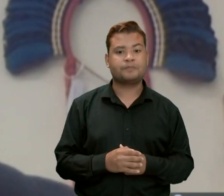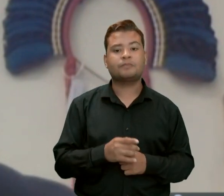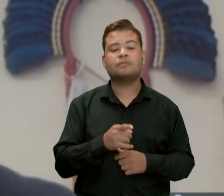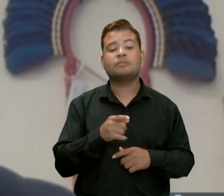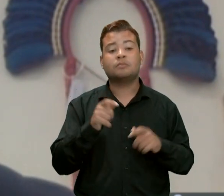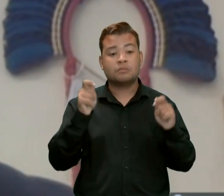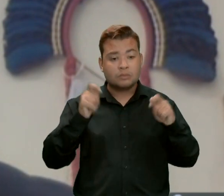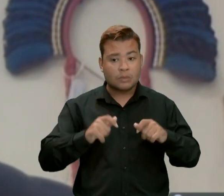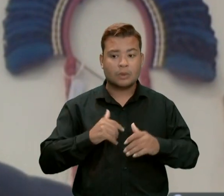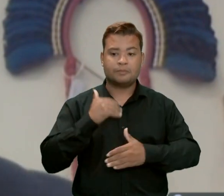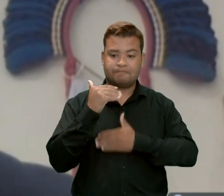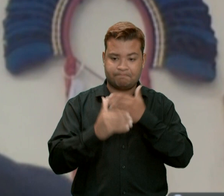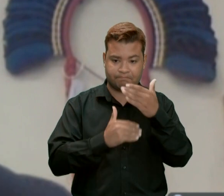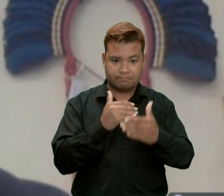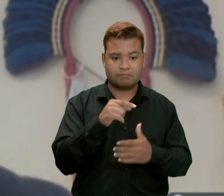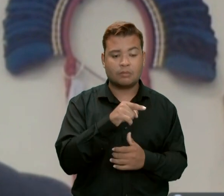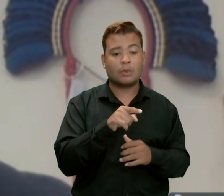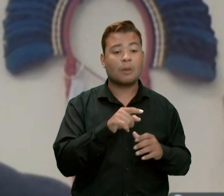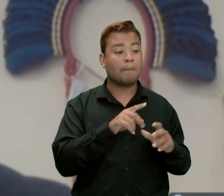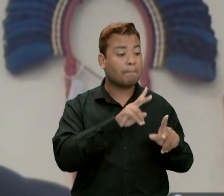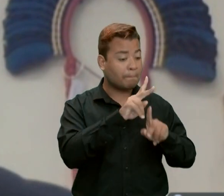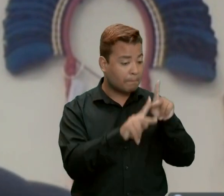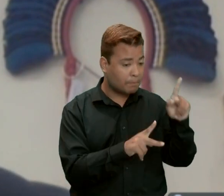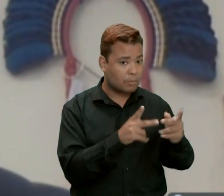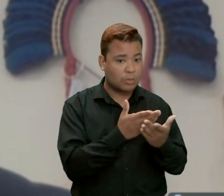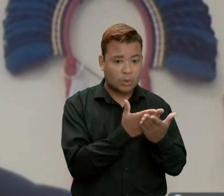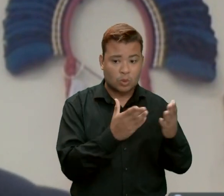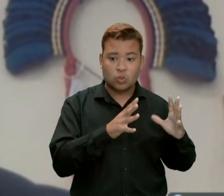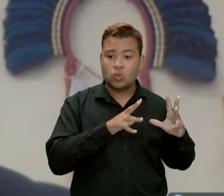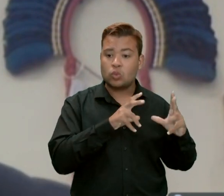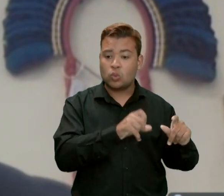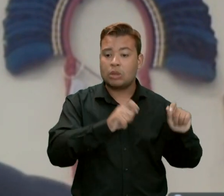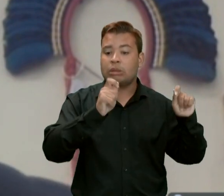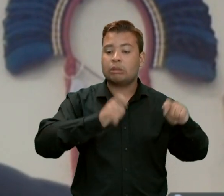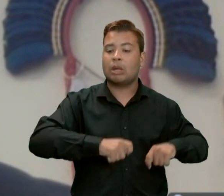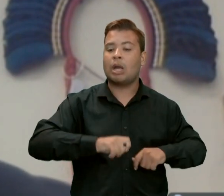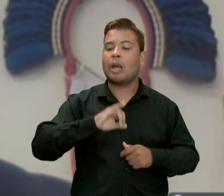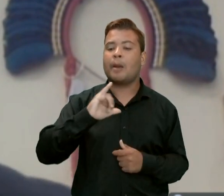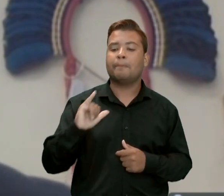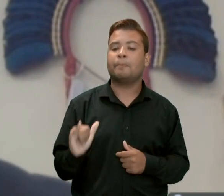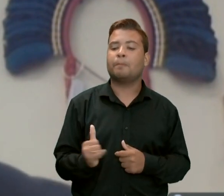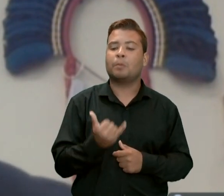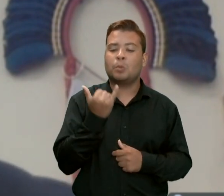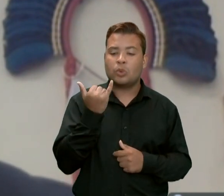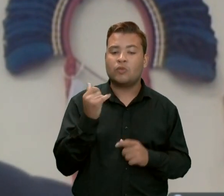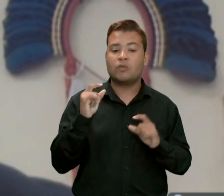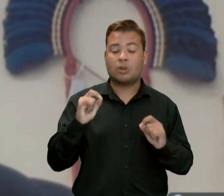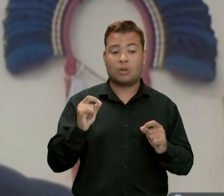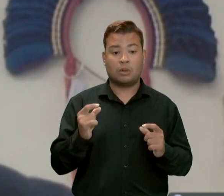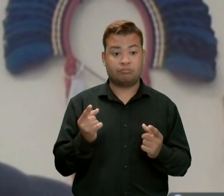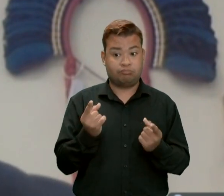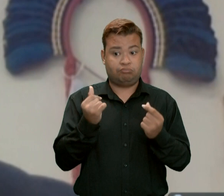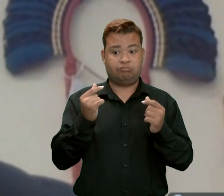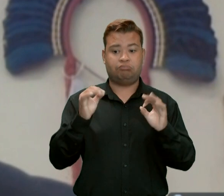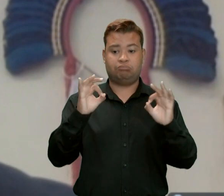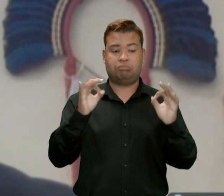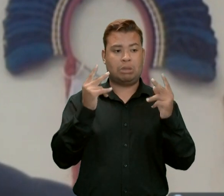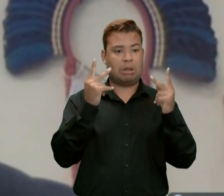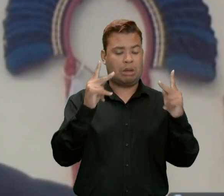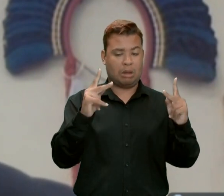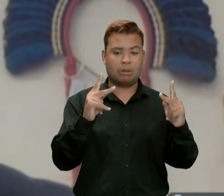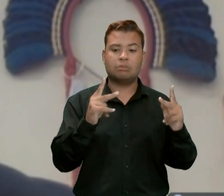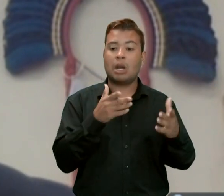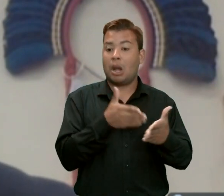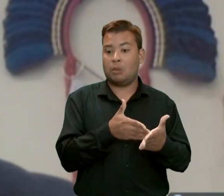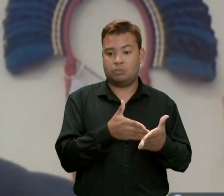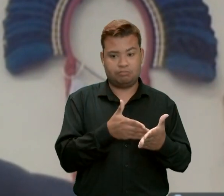desenvolvimento ilimitado, em que todos os povos gozem de riqueza ilimitada, isso já entrou